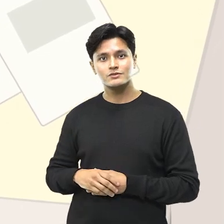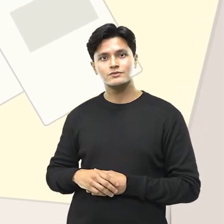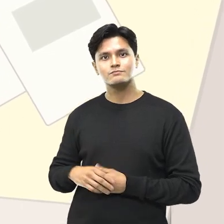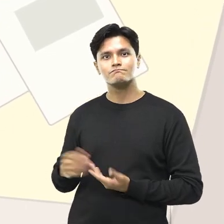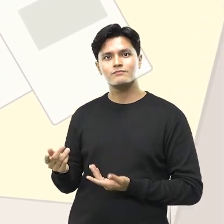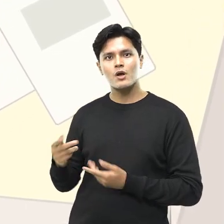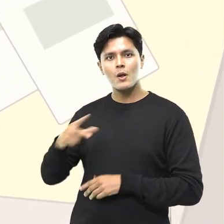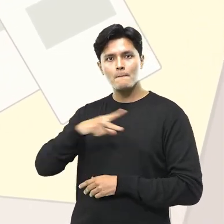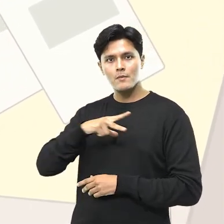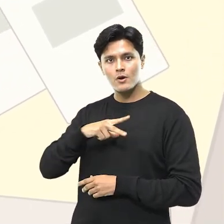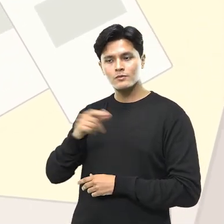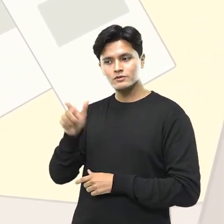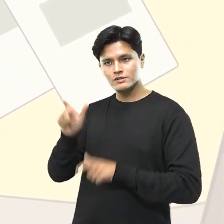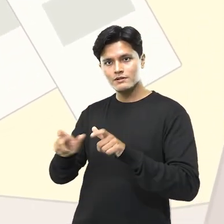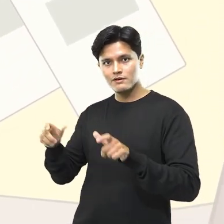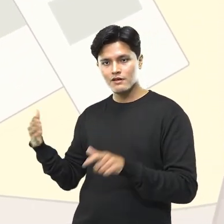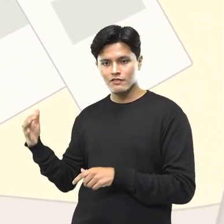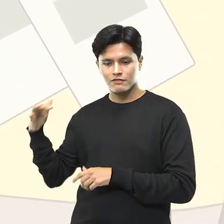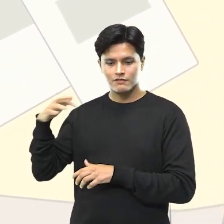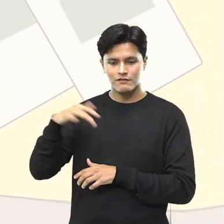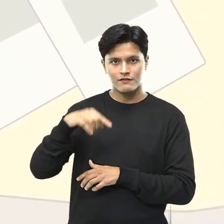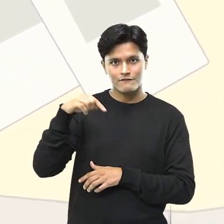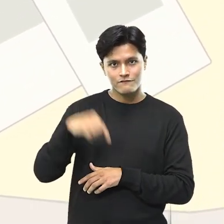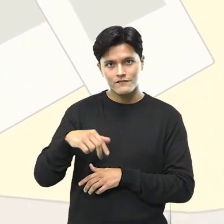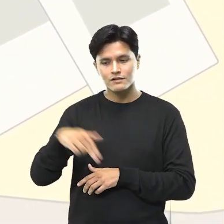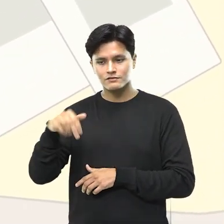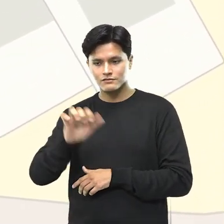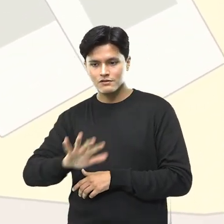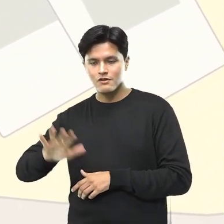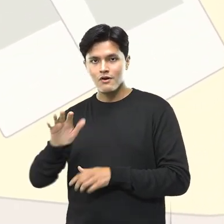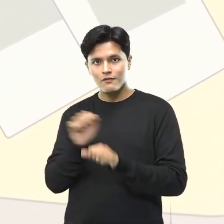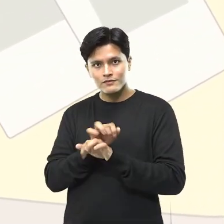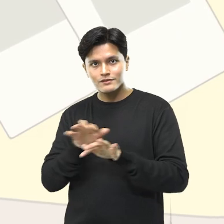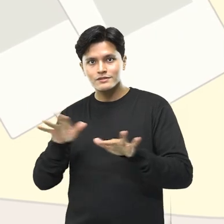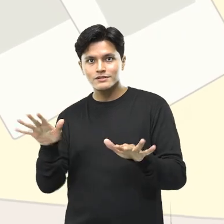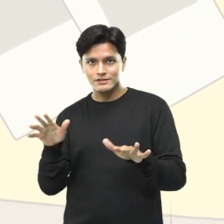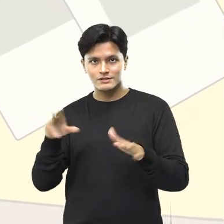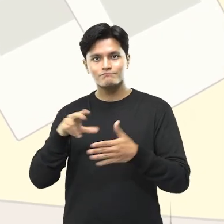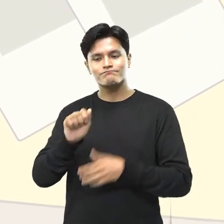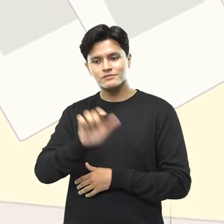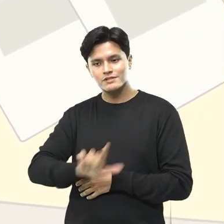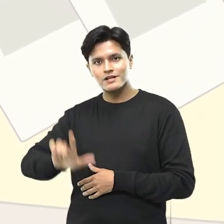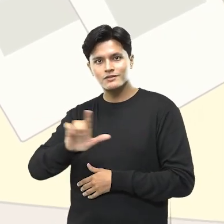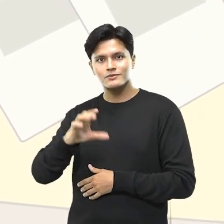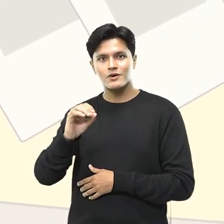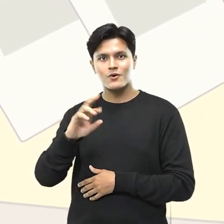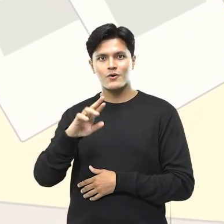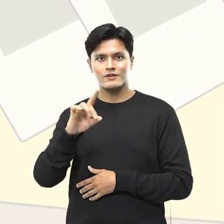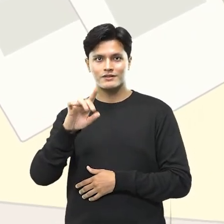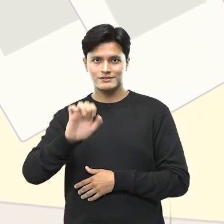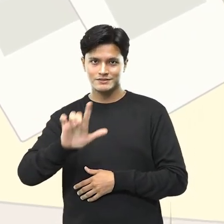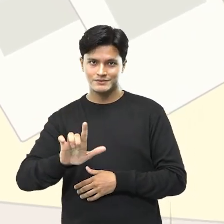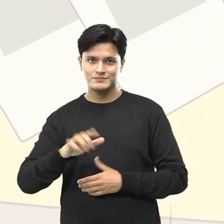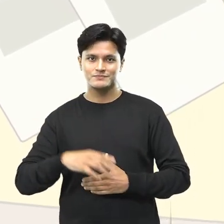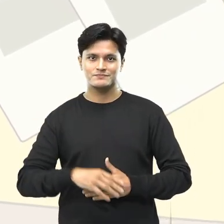se popularizaram no Nordeste, ficando conhecida como literatura de cordel.